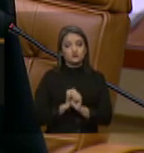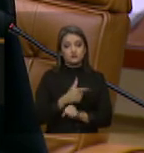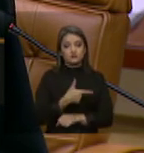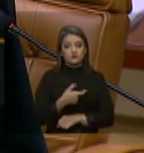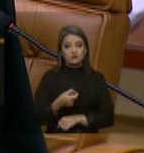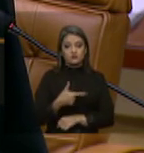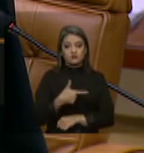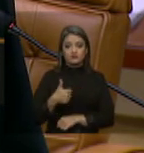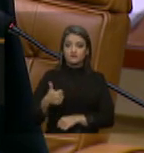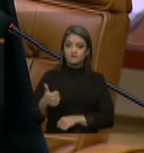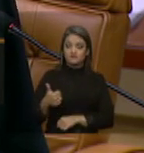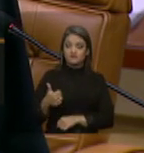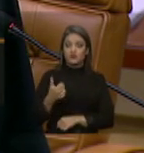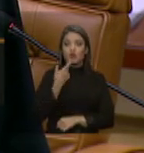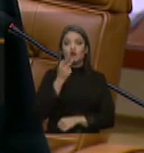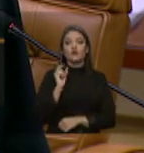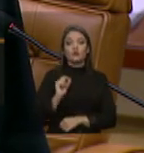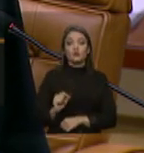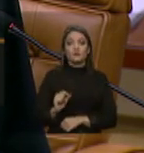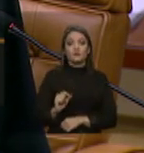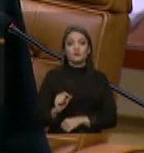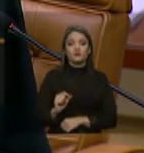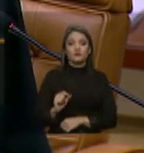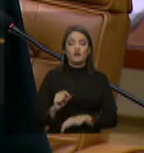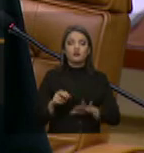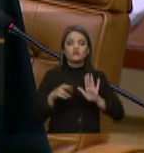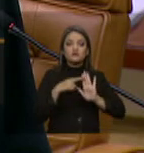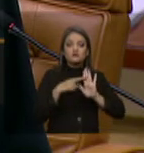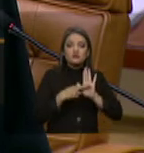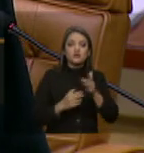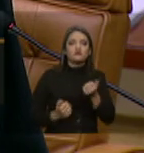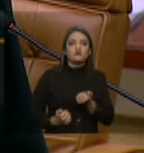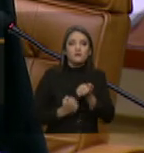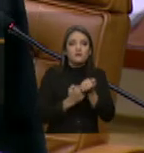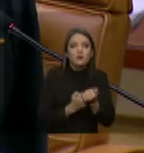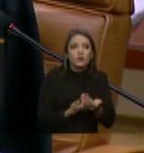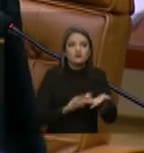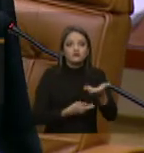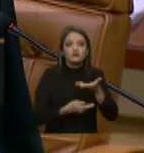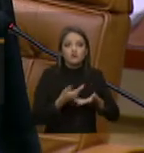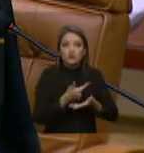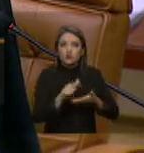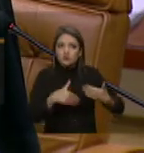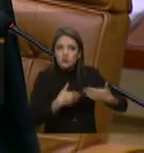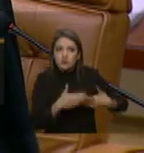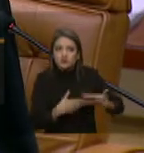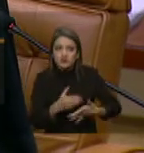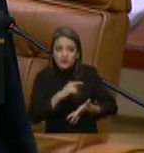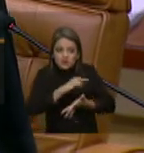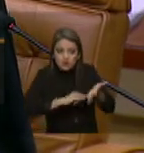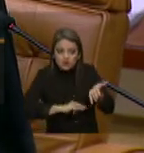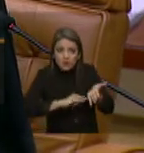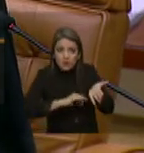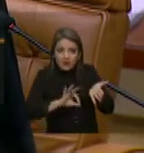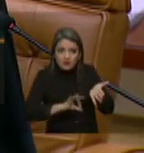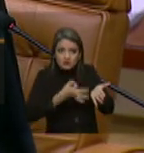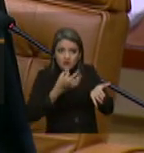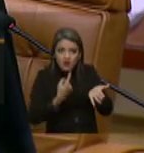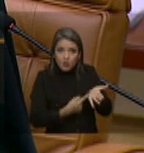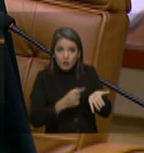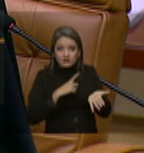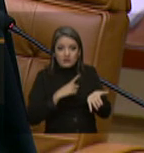isso os termos de assistência e de mais procedimentos contidos nesse acordo não